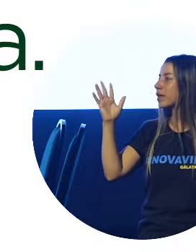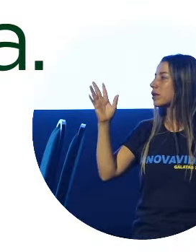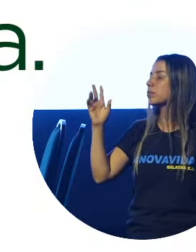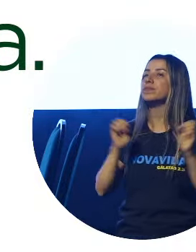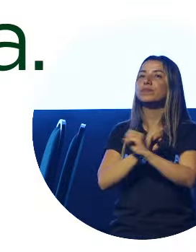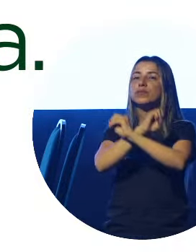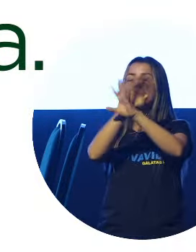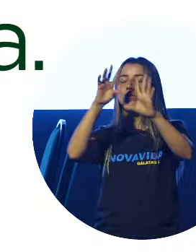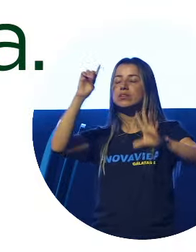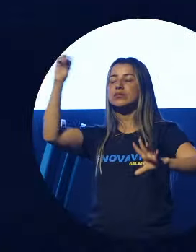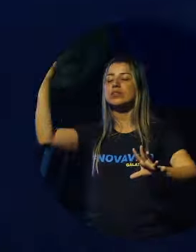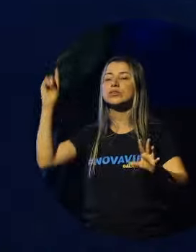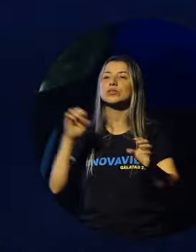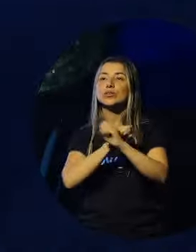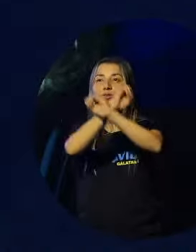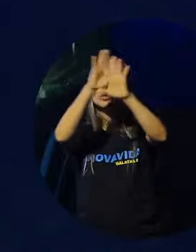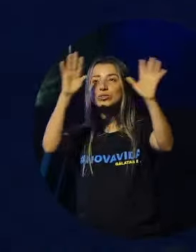Glória a Jesus!